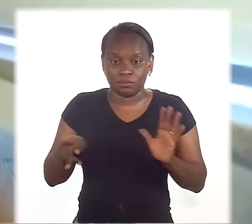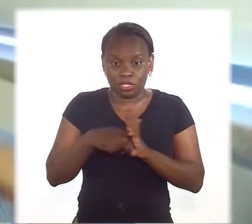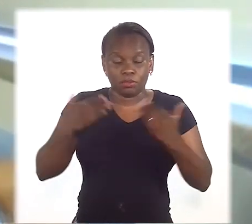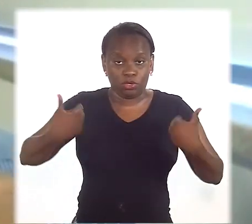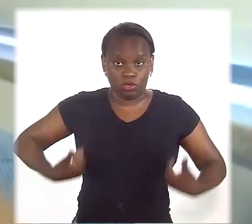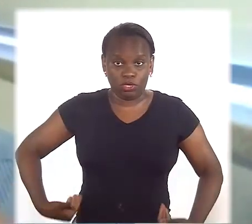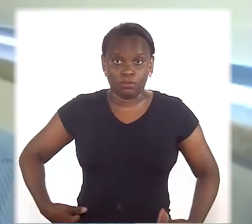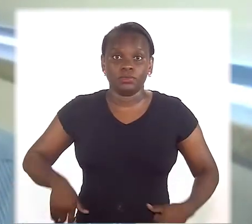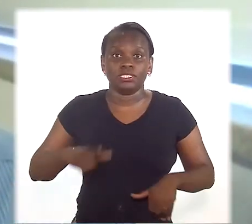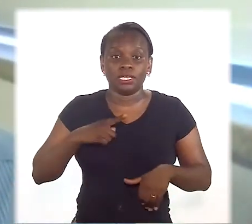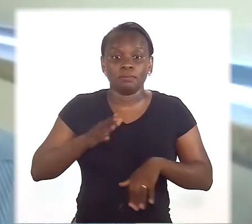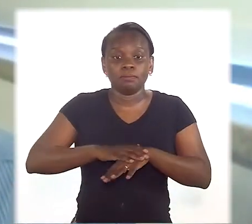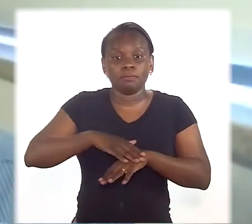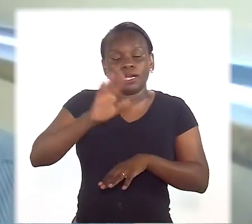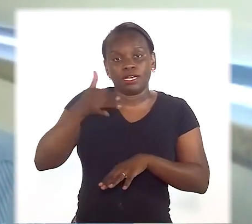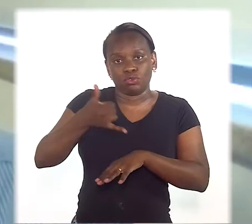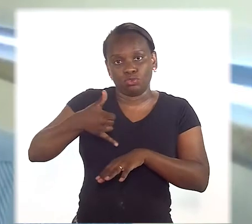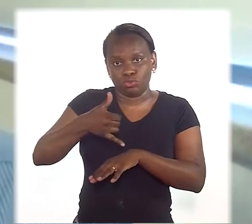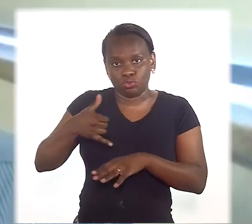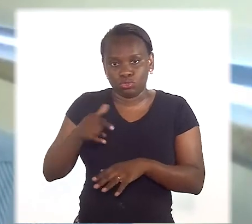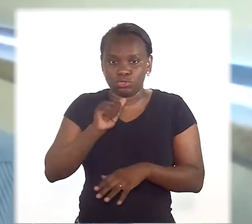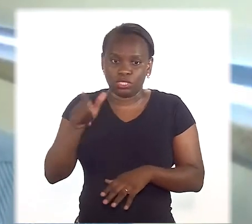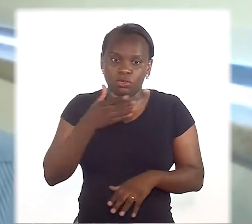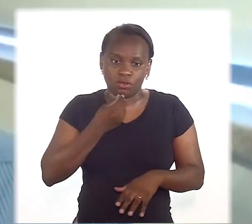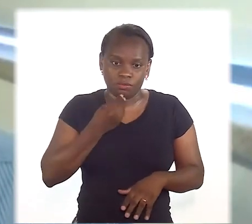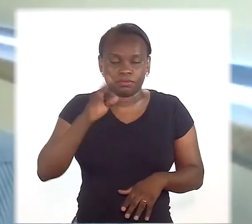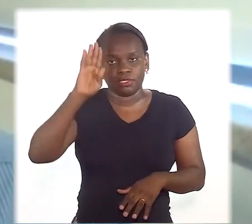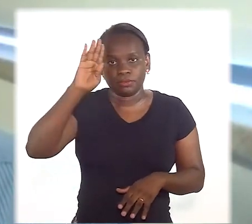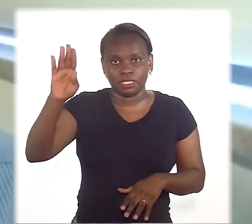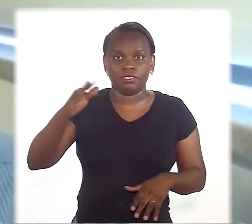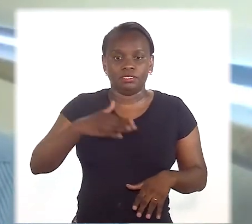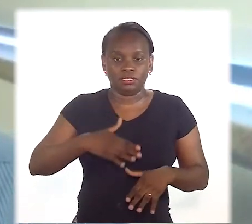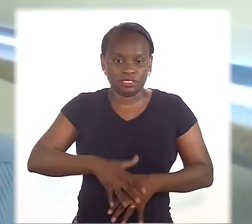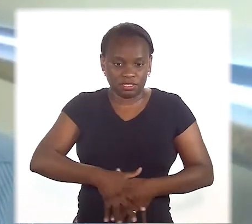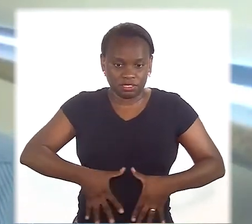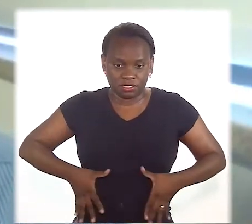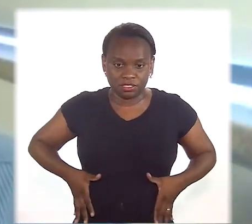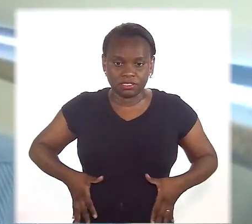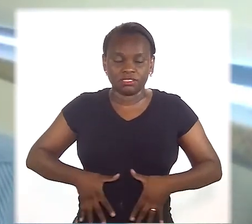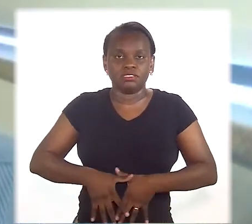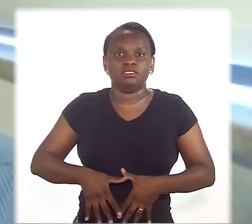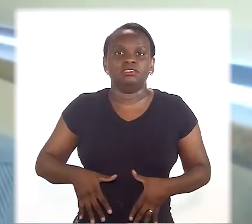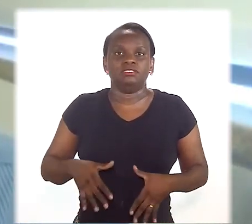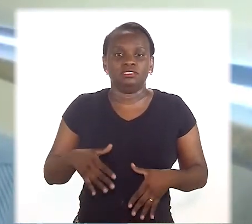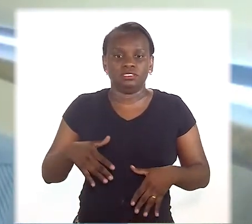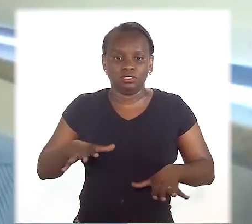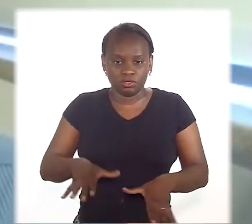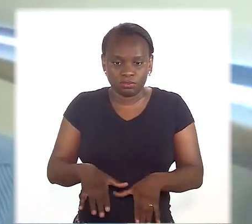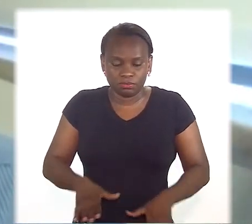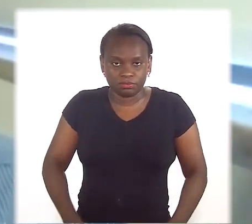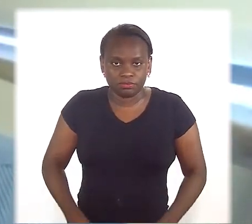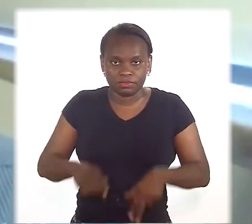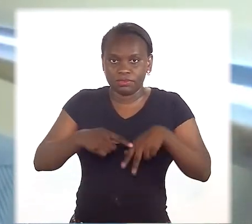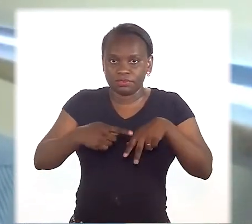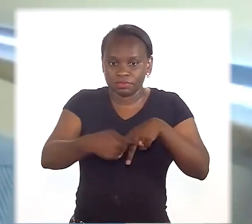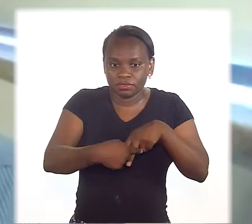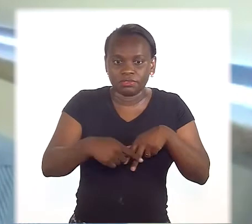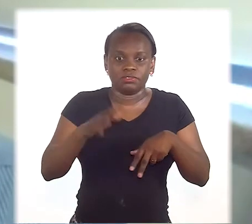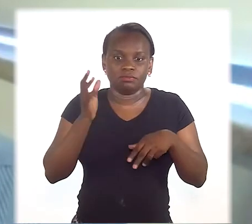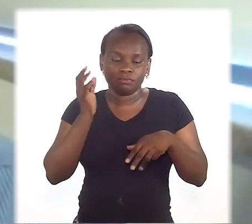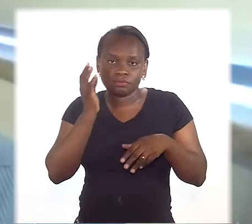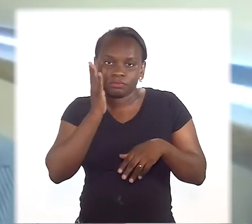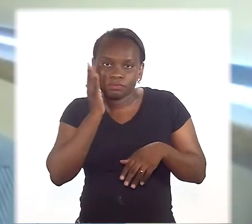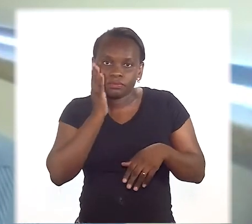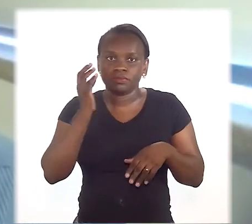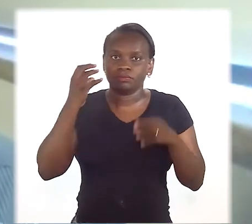na sua formação, uma quantidade maior de gordura, principalmente na região abdominal, na região das coxas e da